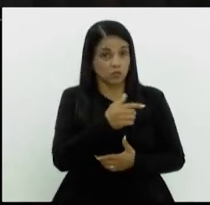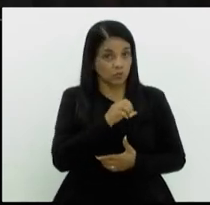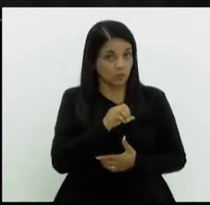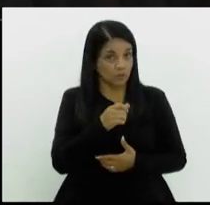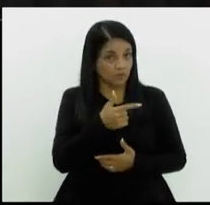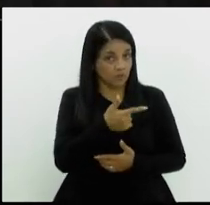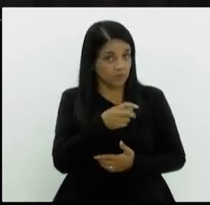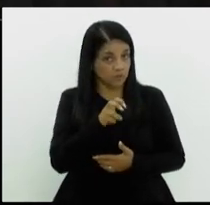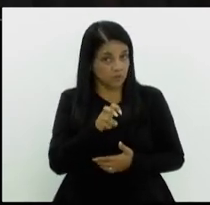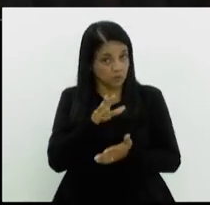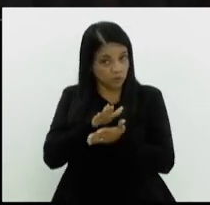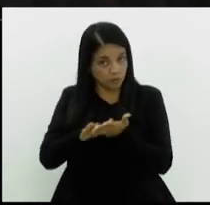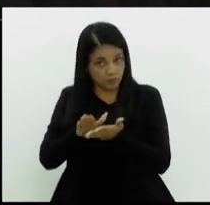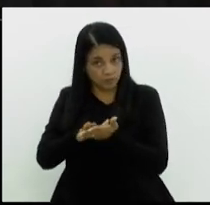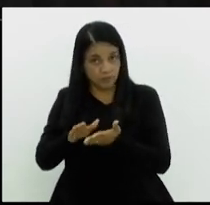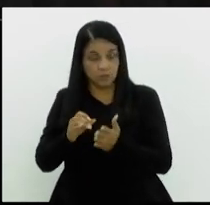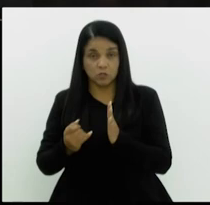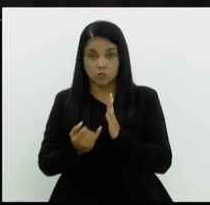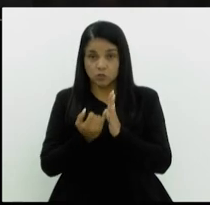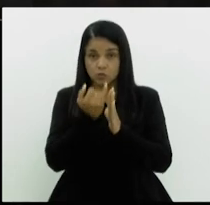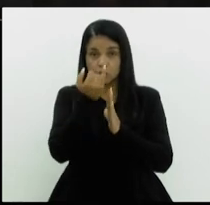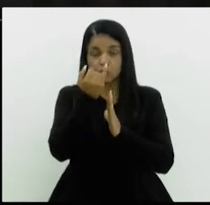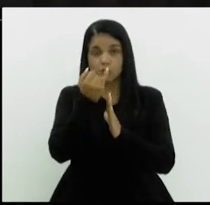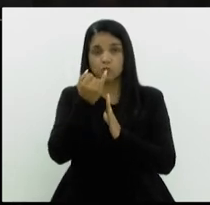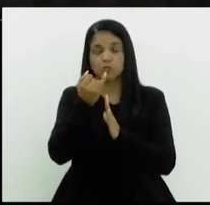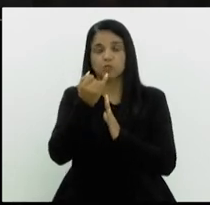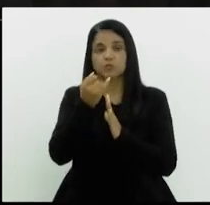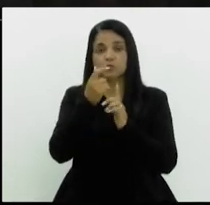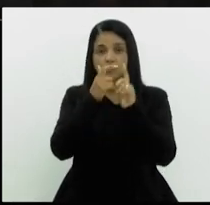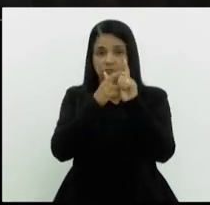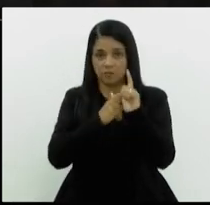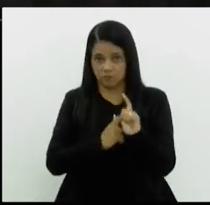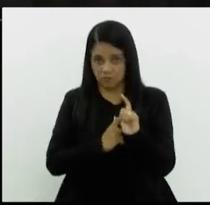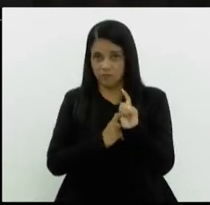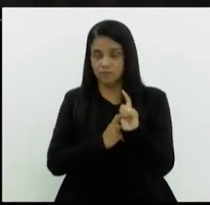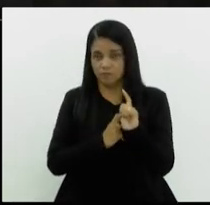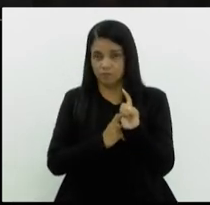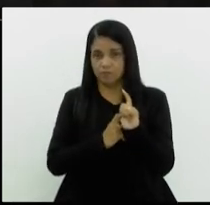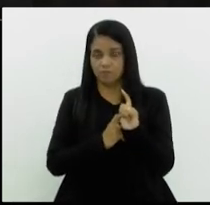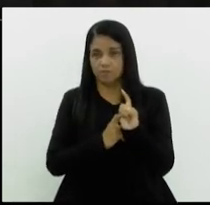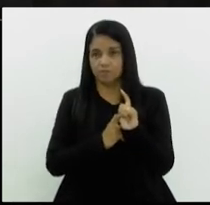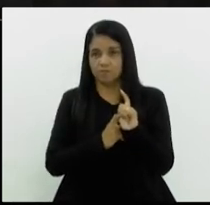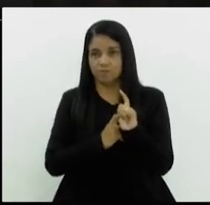2025. Juros e encargos da dívida